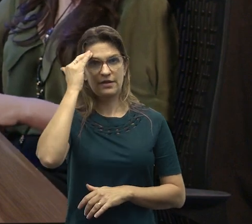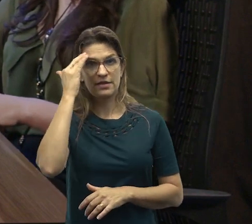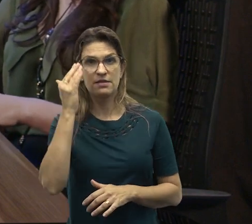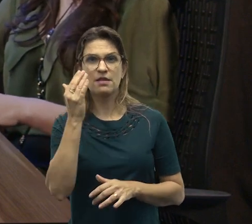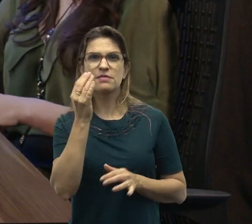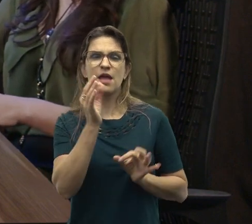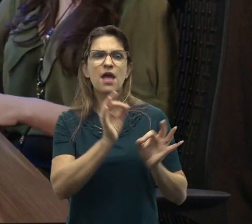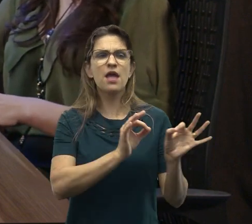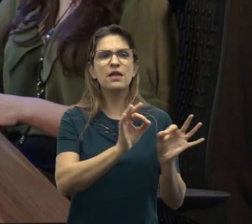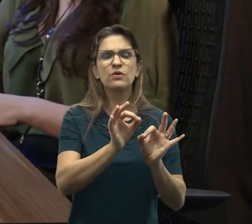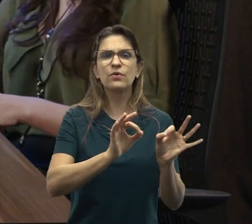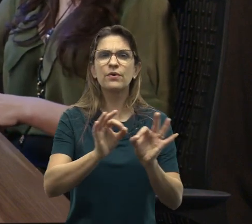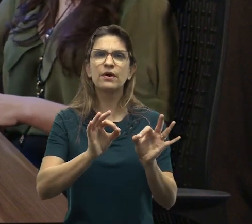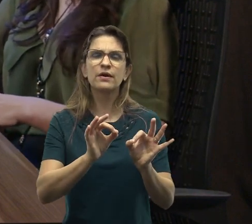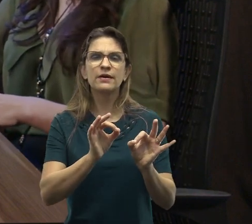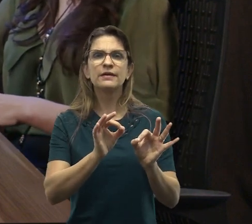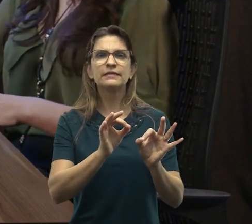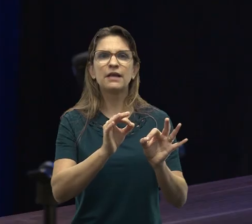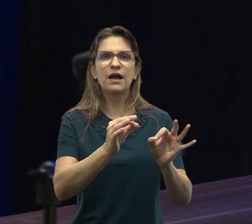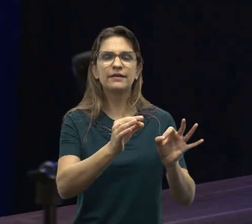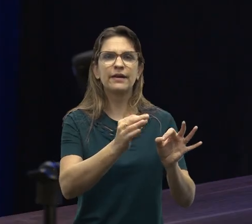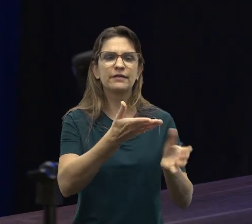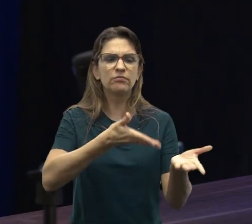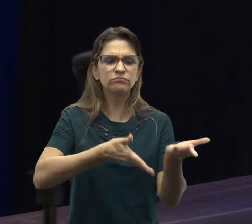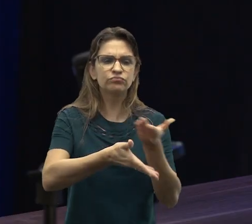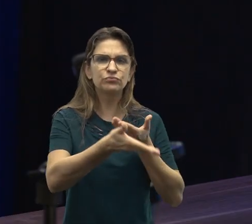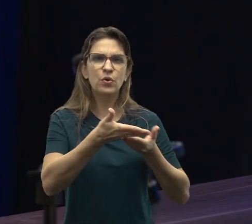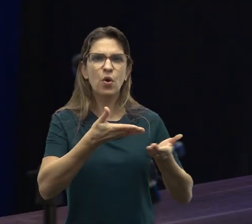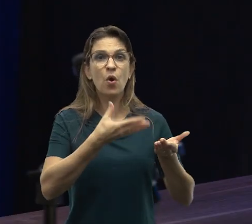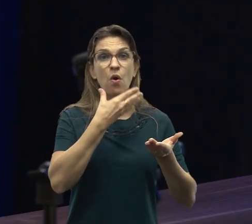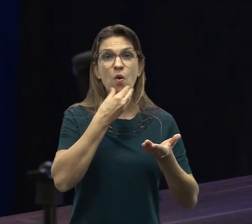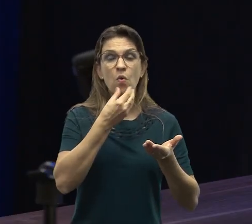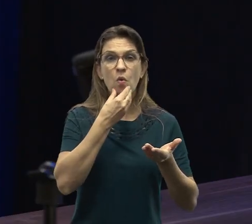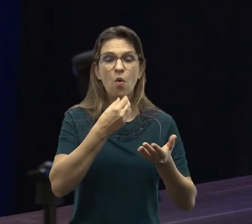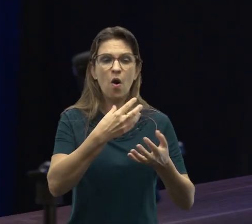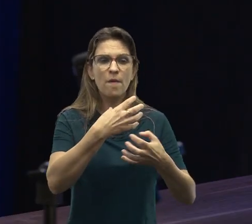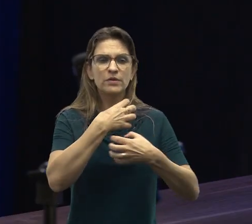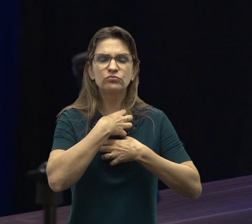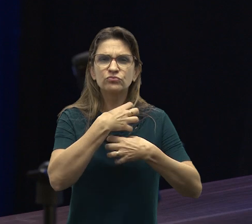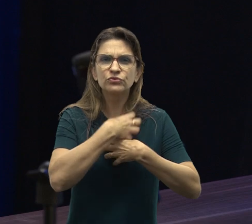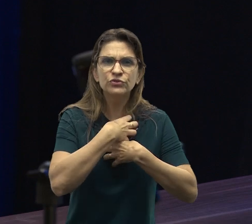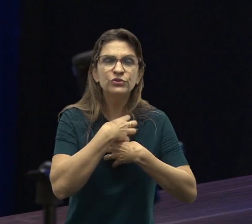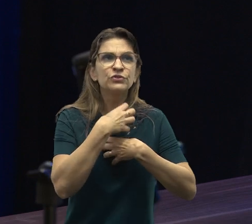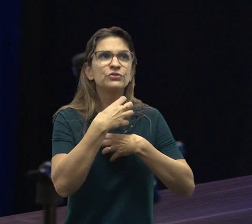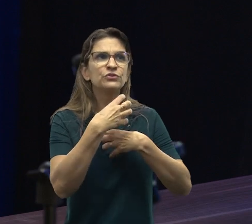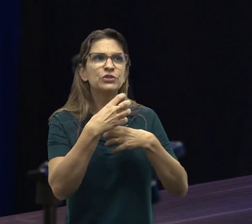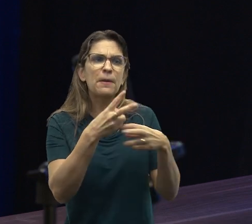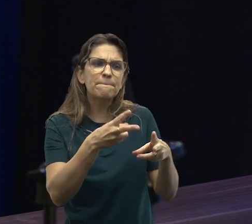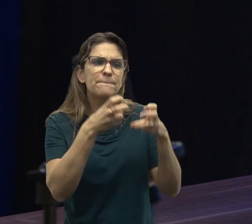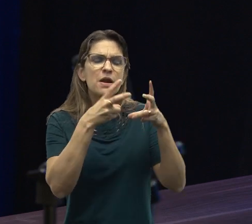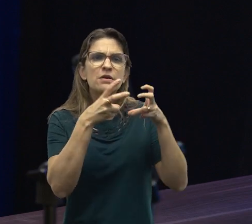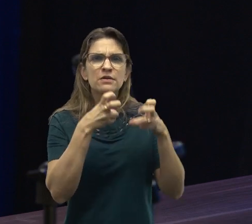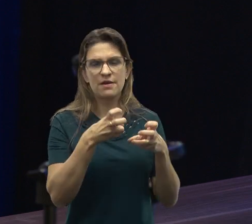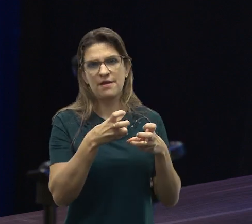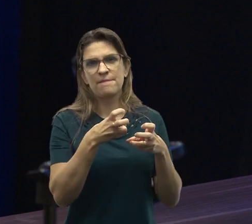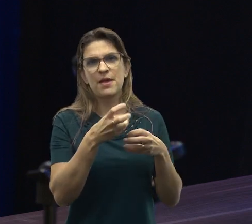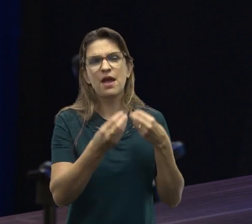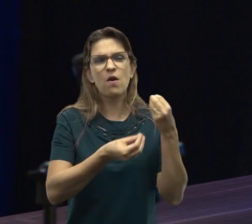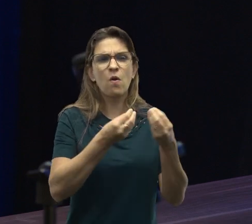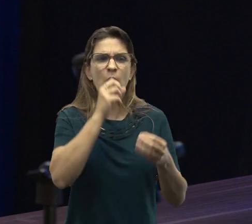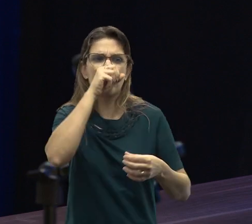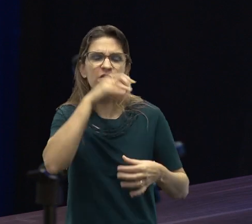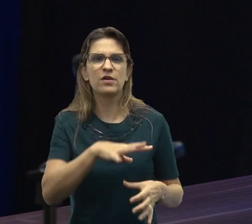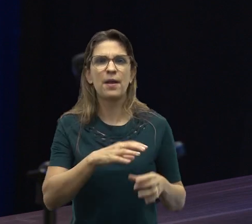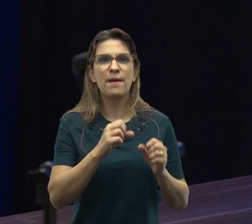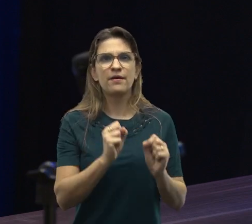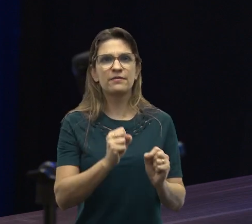tem reduzido, não só em Campo Grande, mas no Brasil inteiro, iniciativas dessa feita, tem diminuído